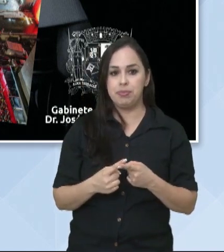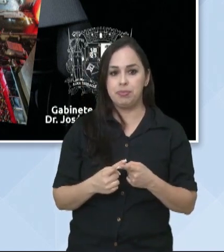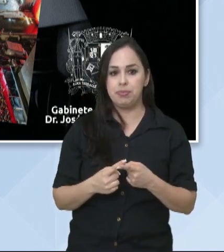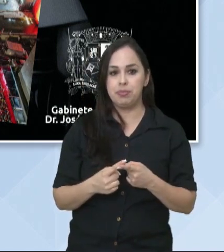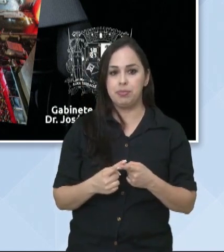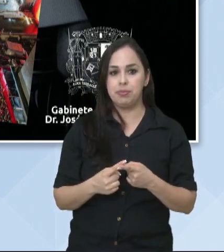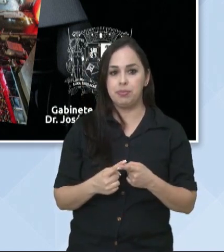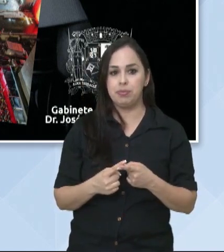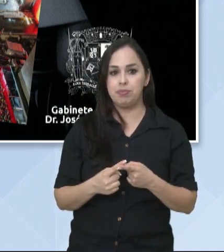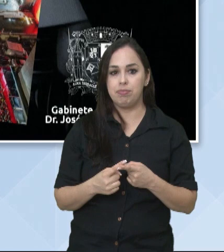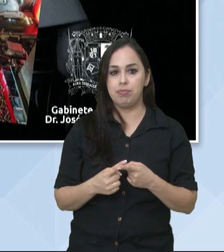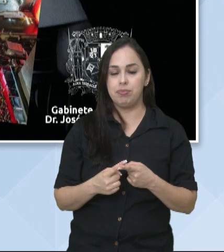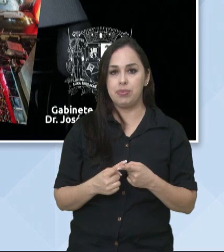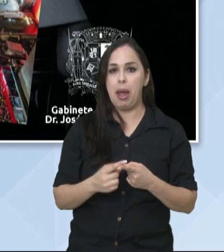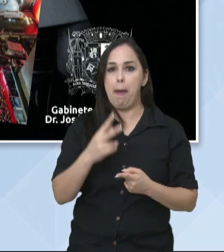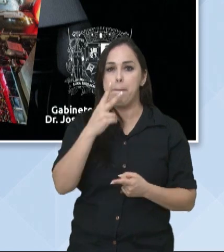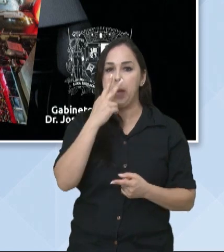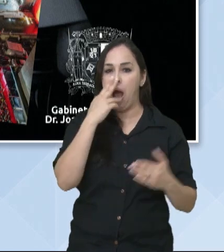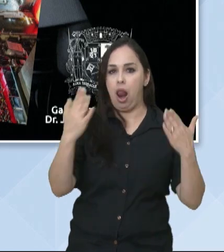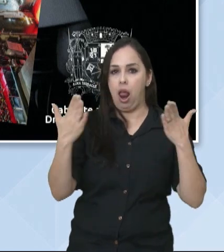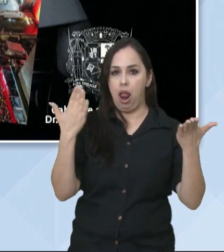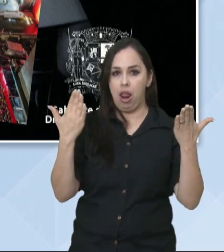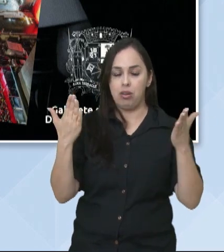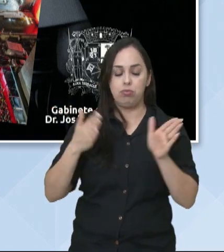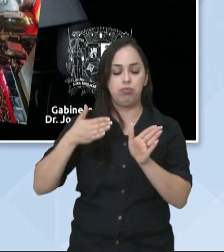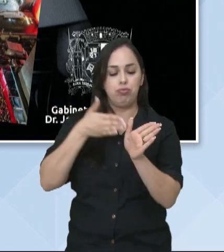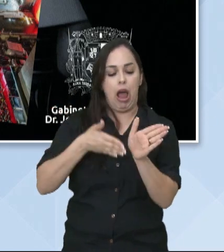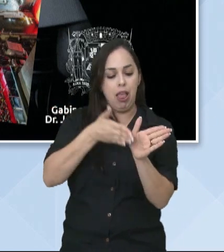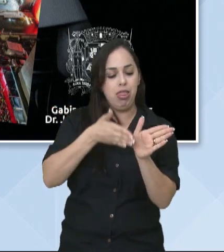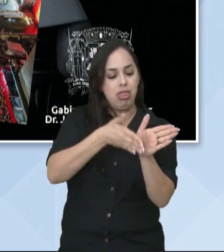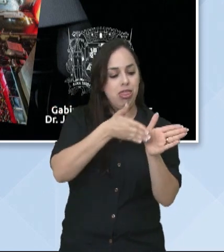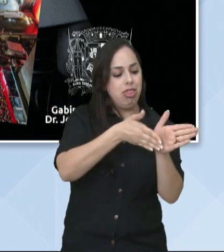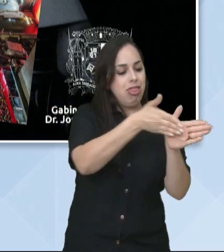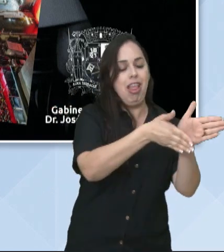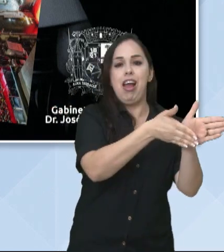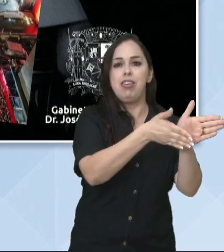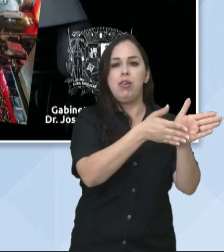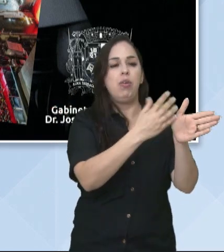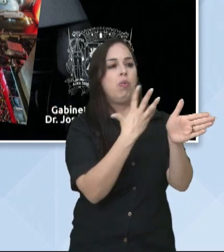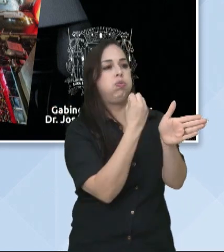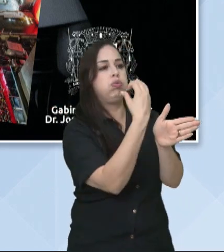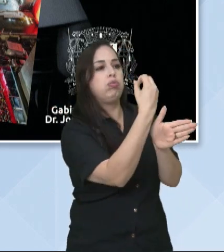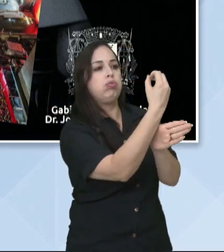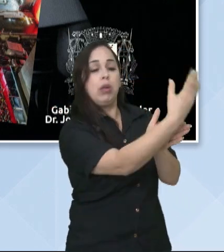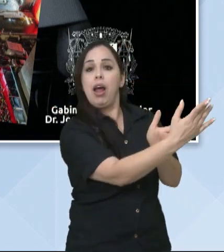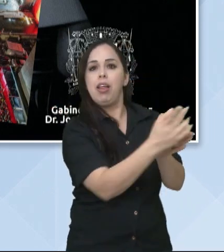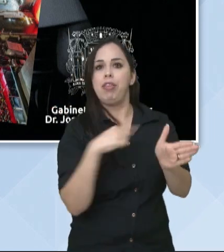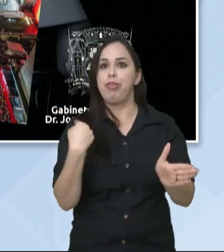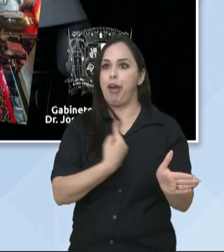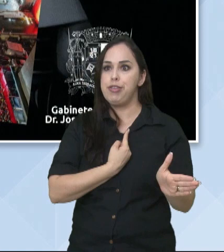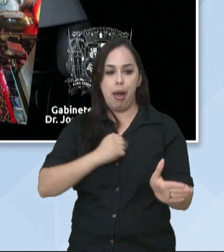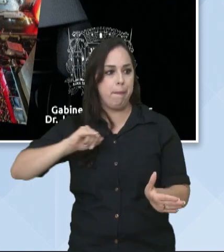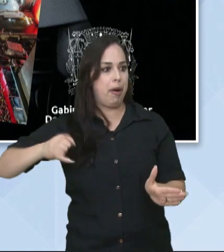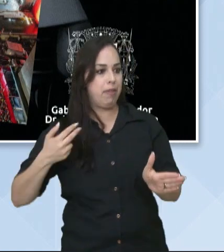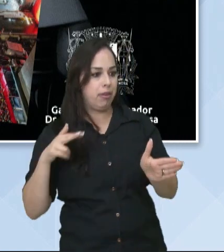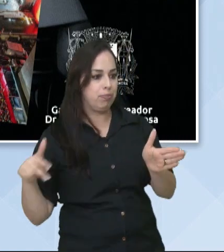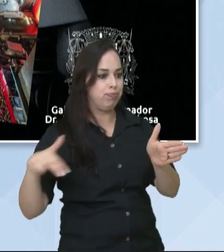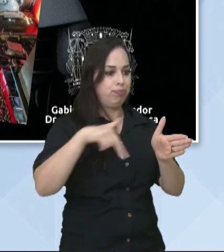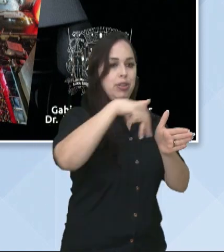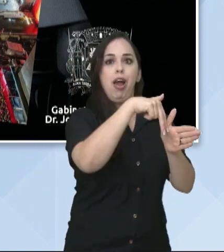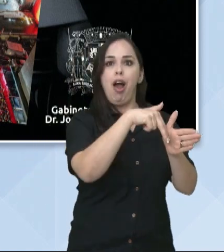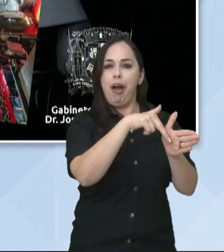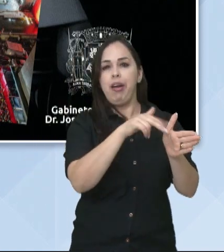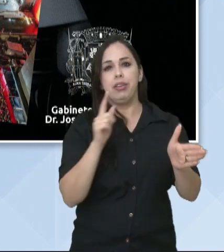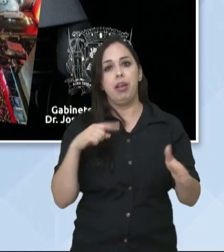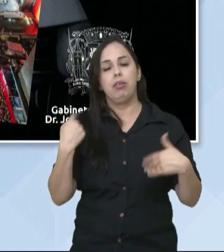o trem passa e a gente ou entra dentro ou não entra. E eu escolhi entrar para mudar a história, não só do Brasil,